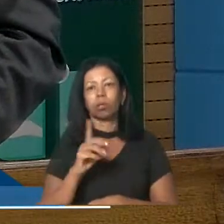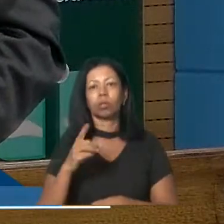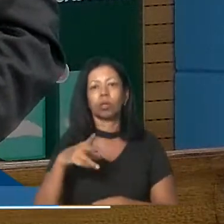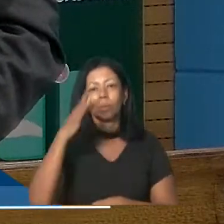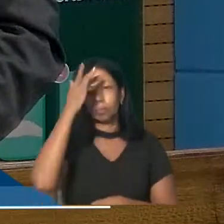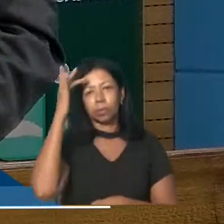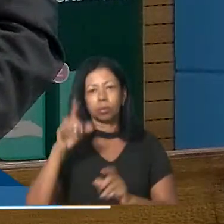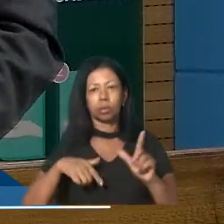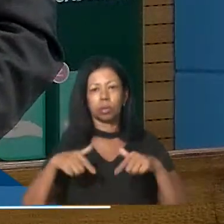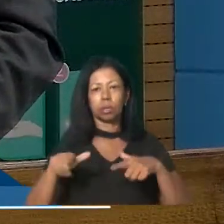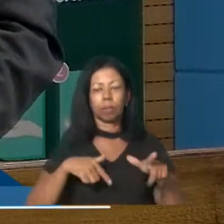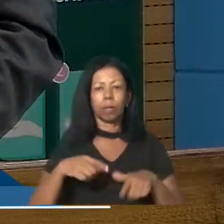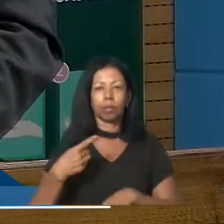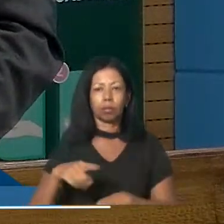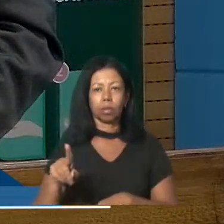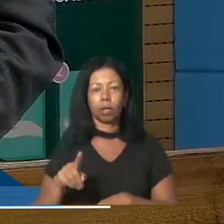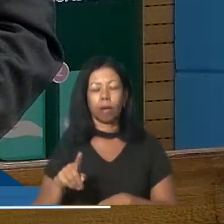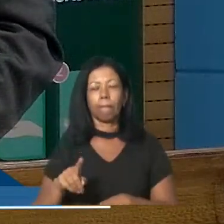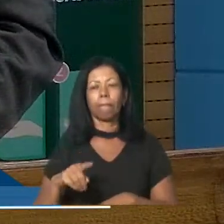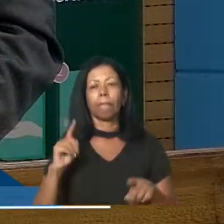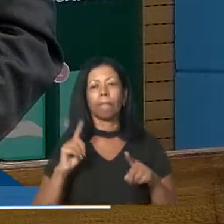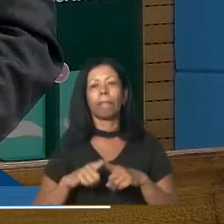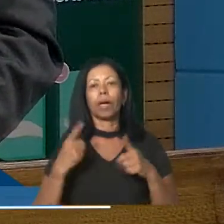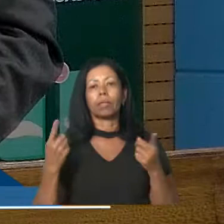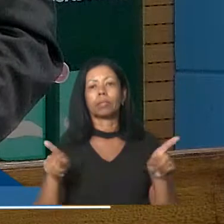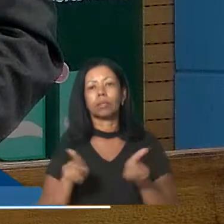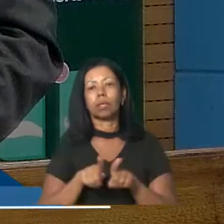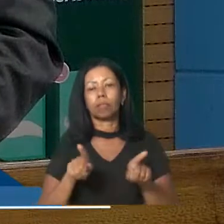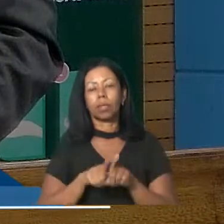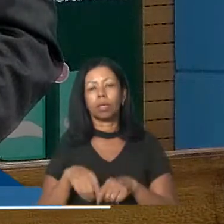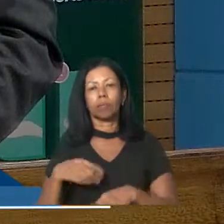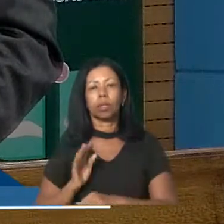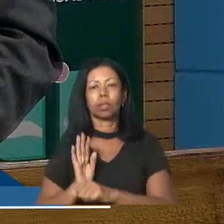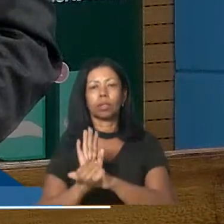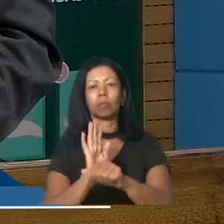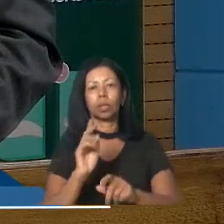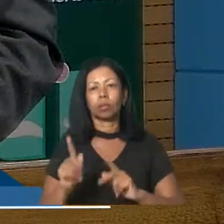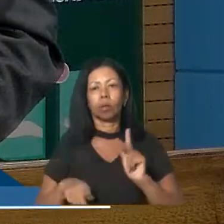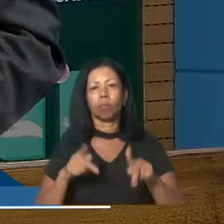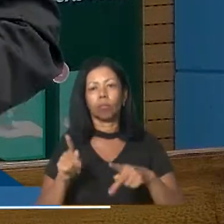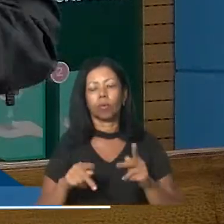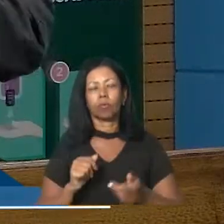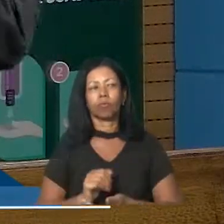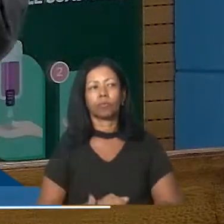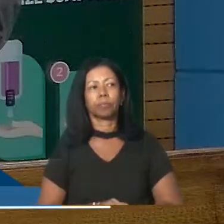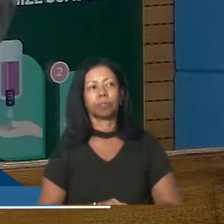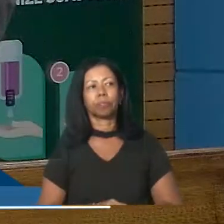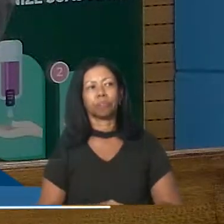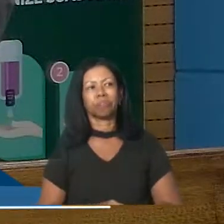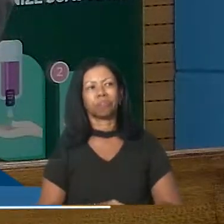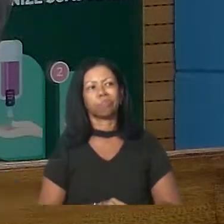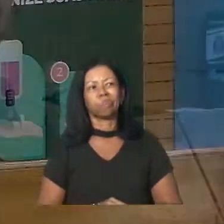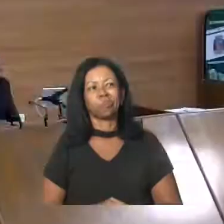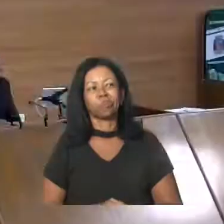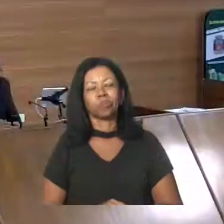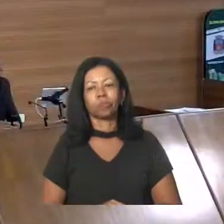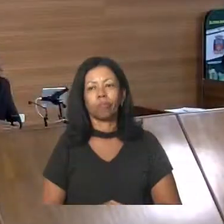funcionários daquele equipamento, mas também para o atendimento à nossa população daquela região. É só, senhor